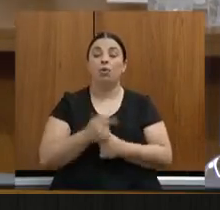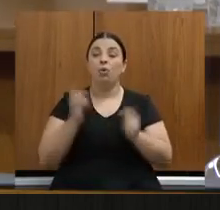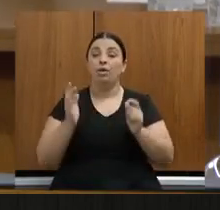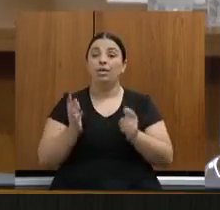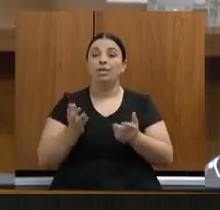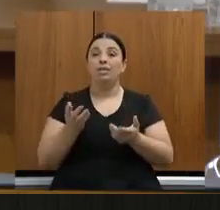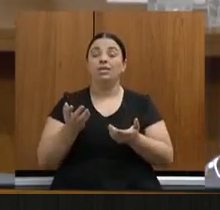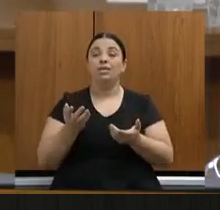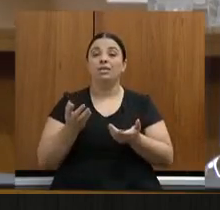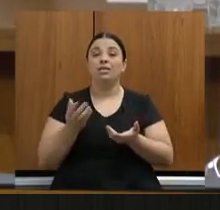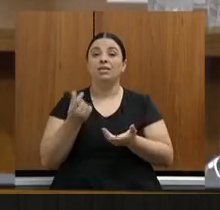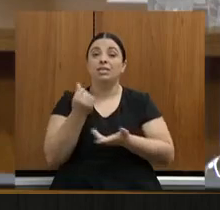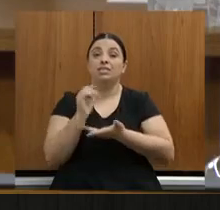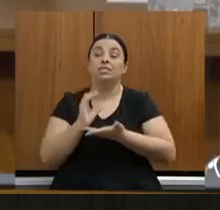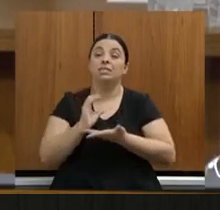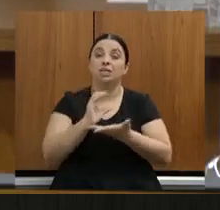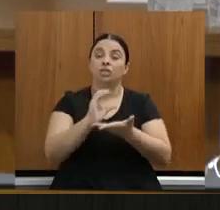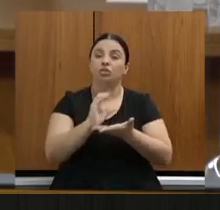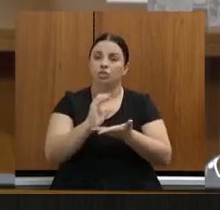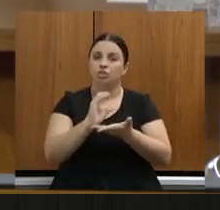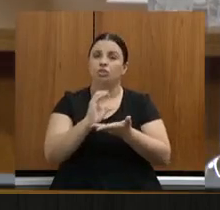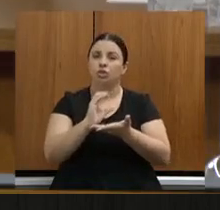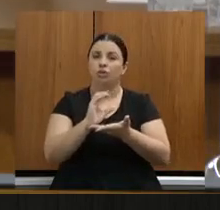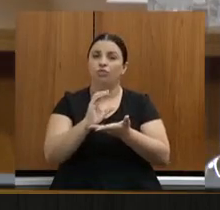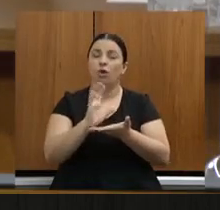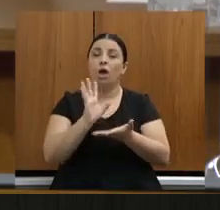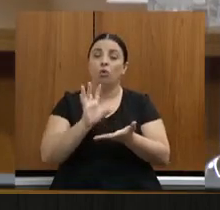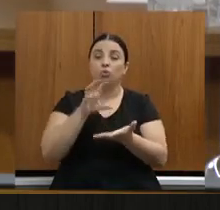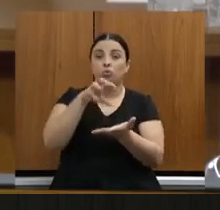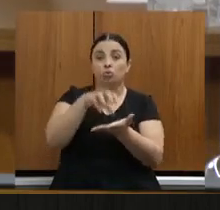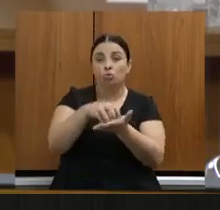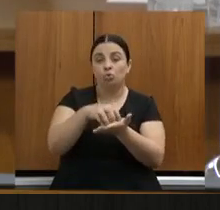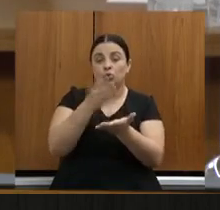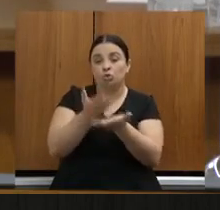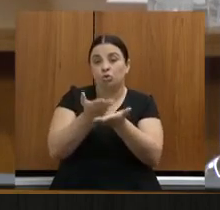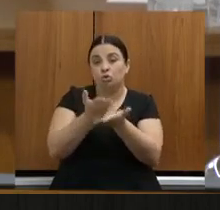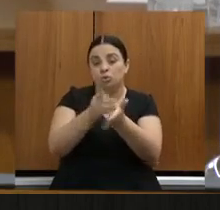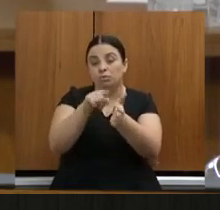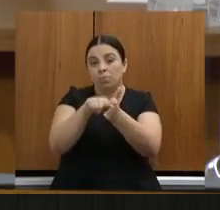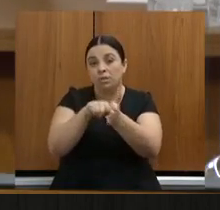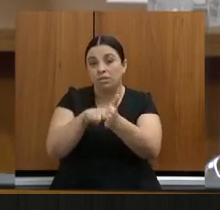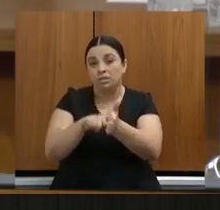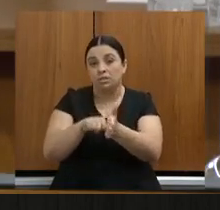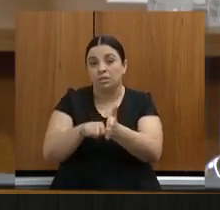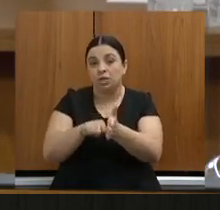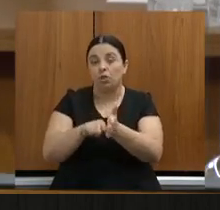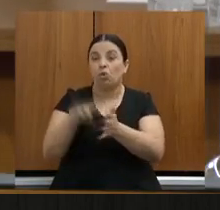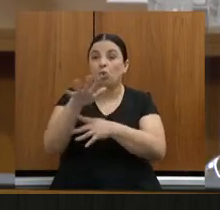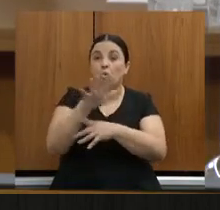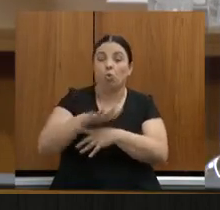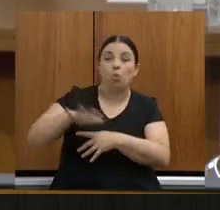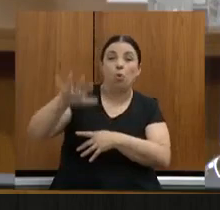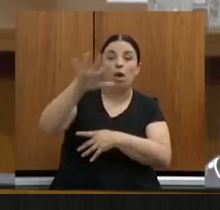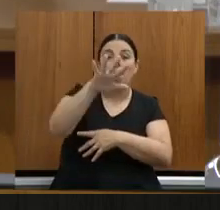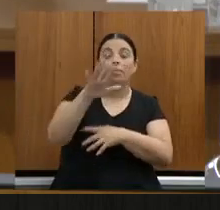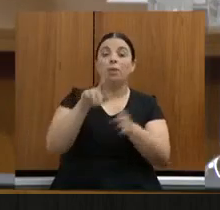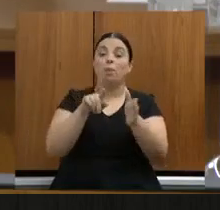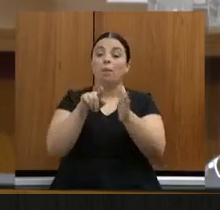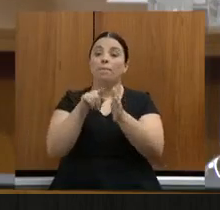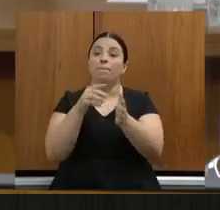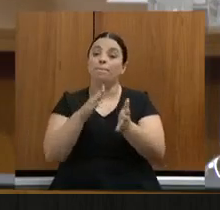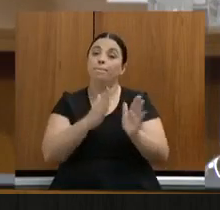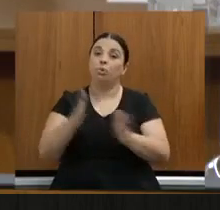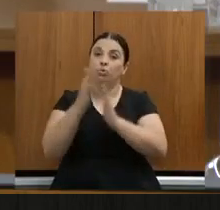incentivo as formações dos núcleos de estudos e pesquisas do saneamento ambiental e produtivo principalmente